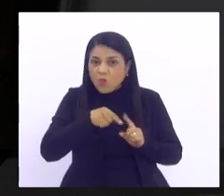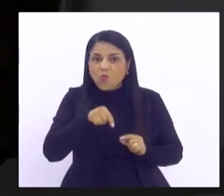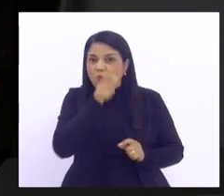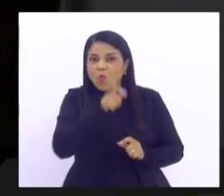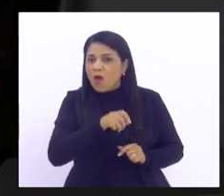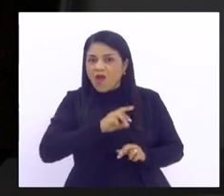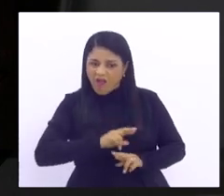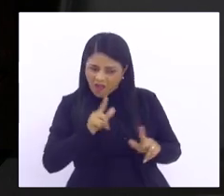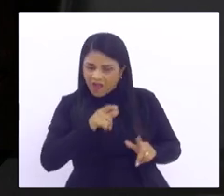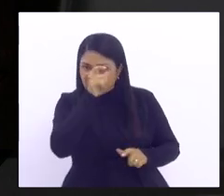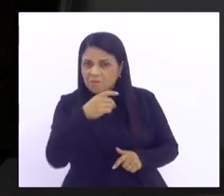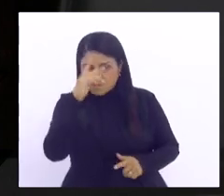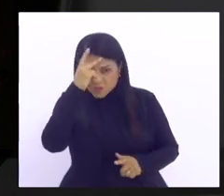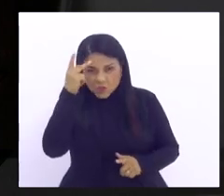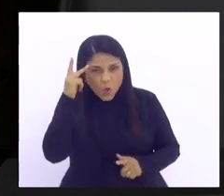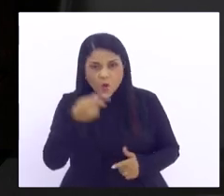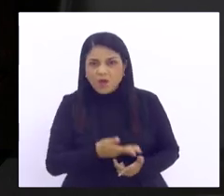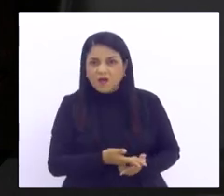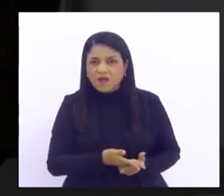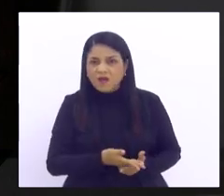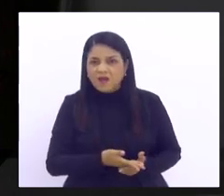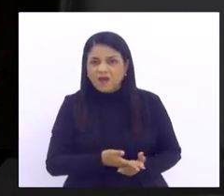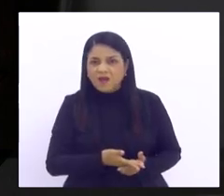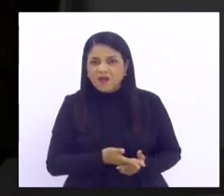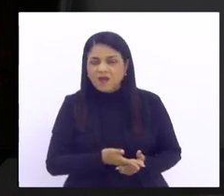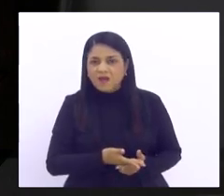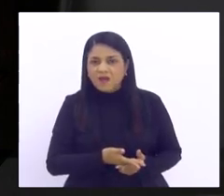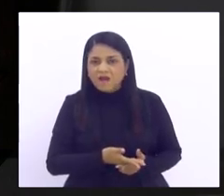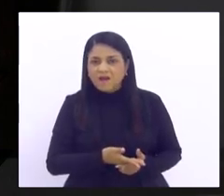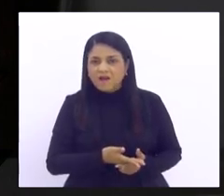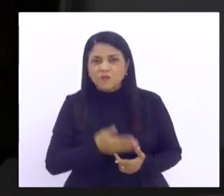Porque não tem condição de entender os seus atos.